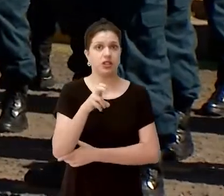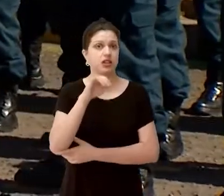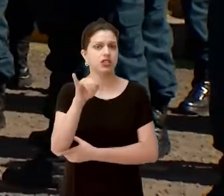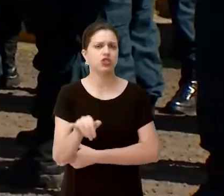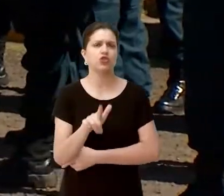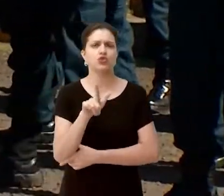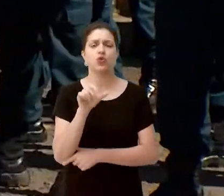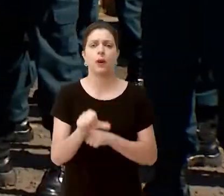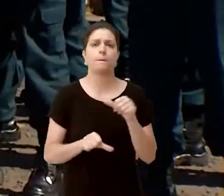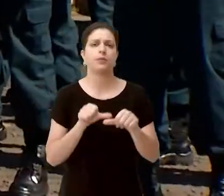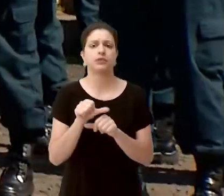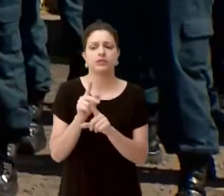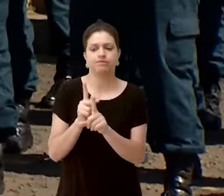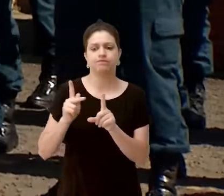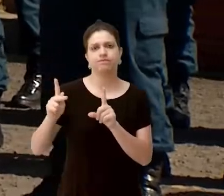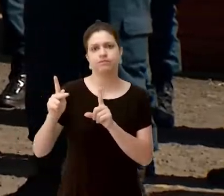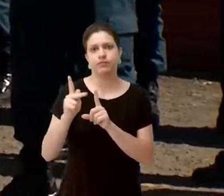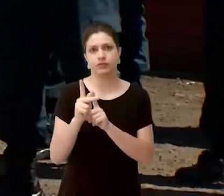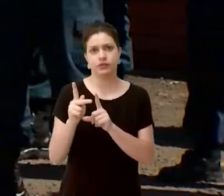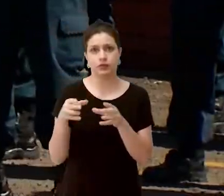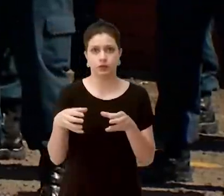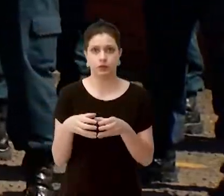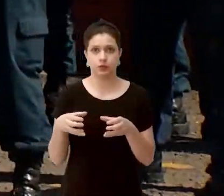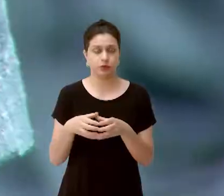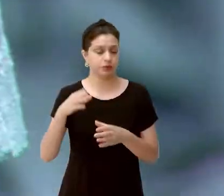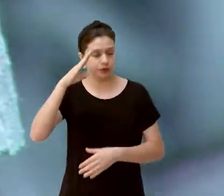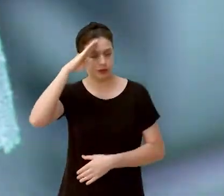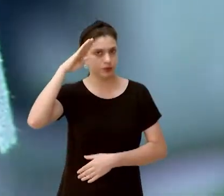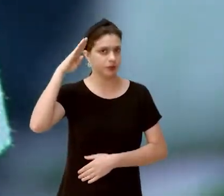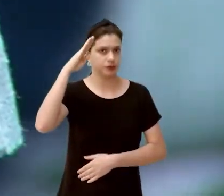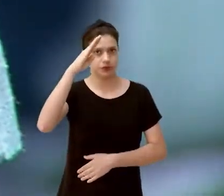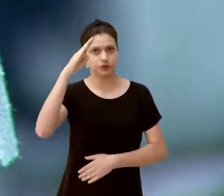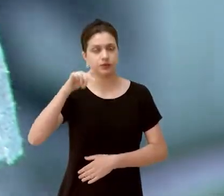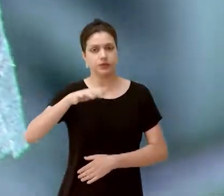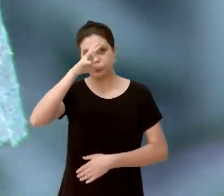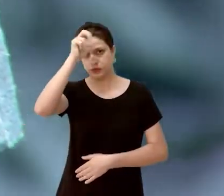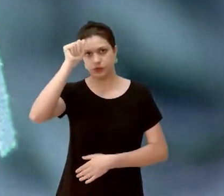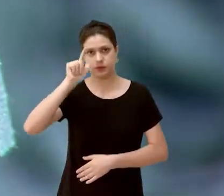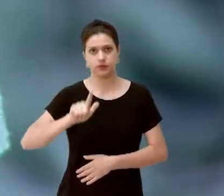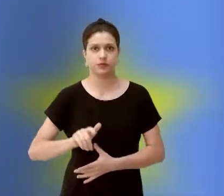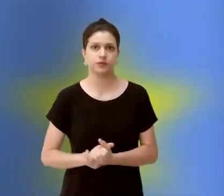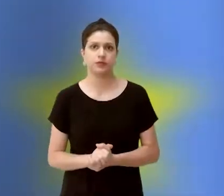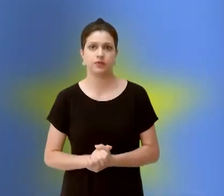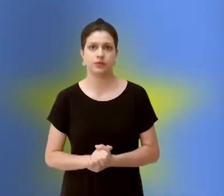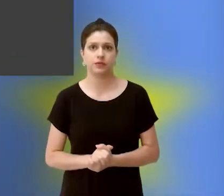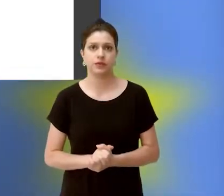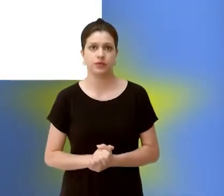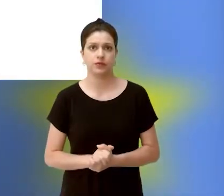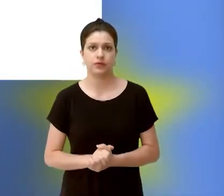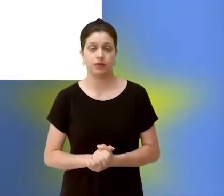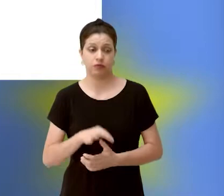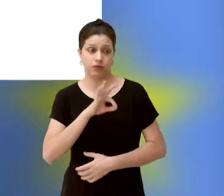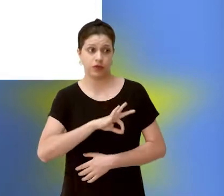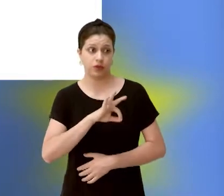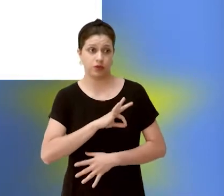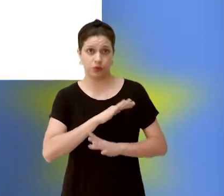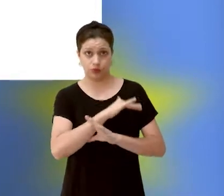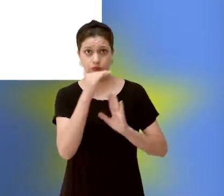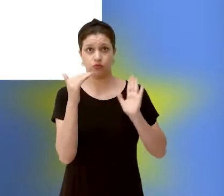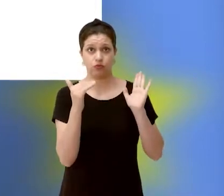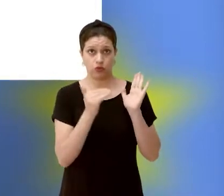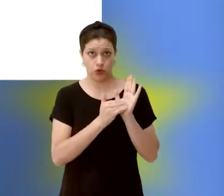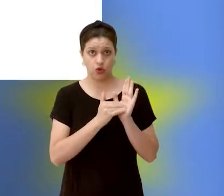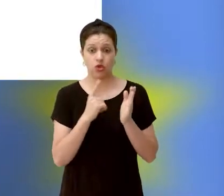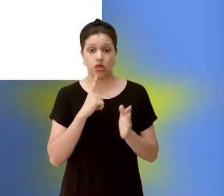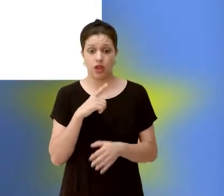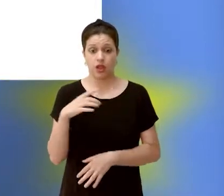aprovaram na sessão do dia 15 de julho mudanças previdenciárias para as carreiras militares em Mato Grosso do Sul. Para recebimento integral correspondente ao